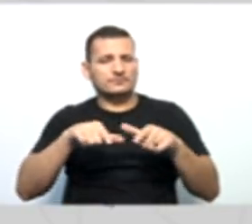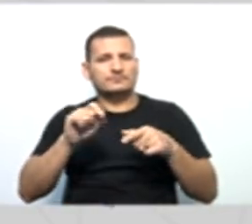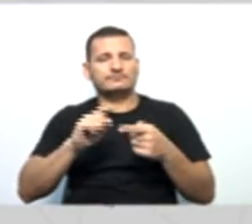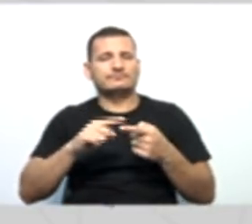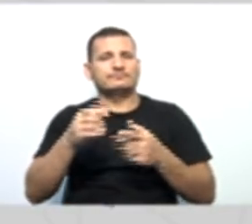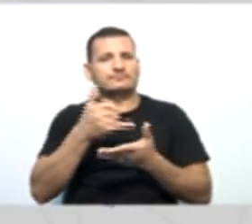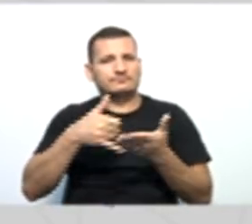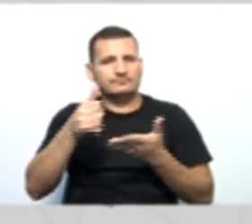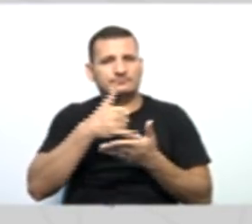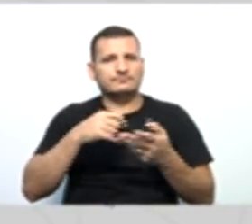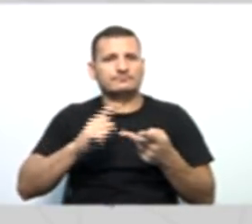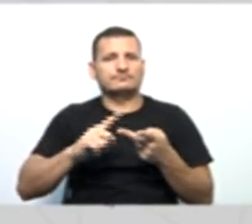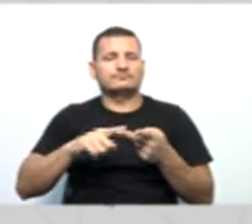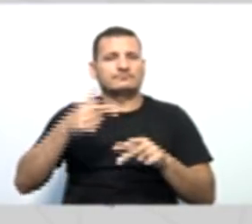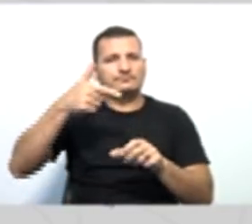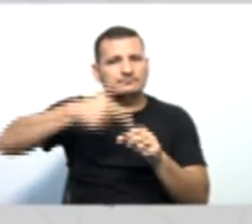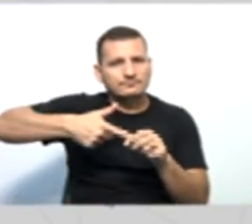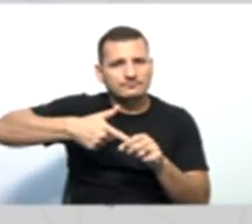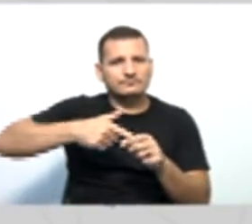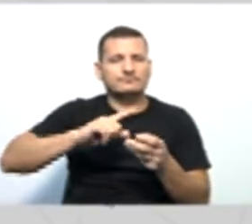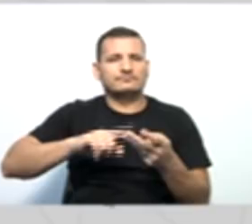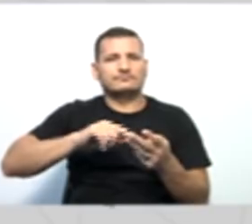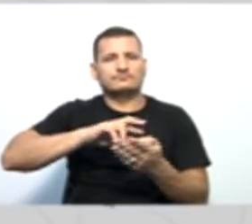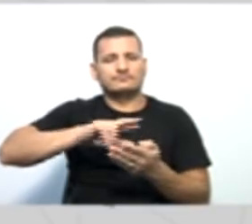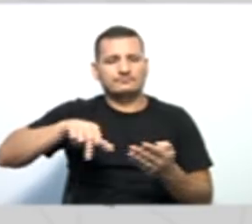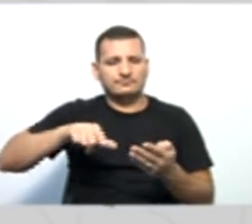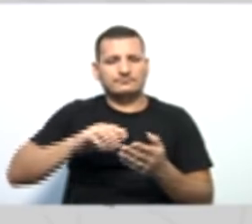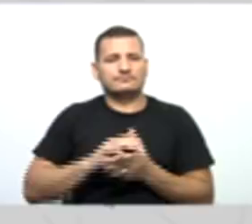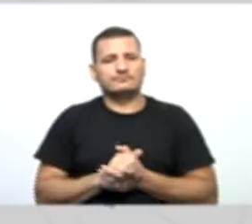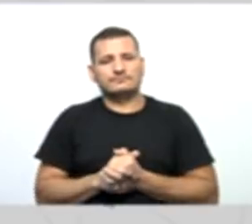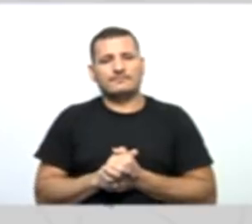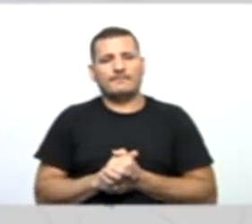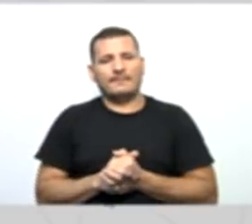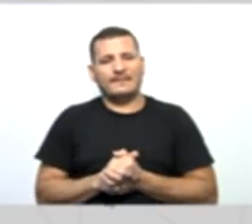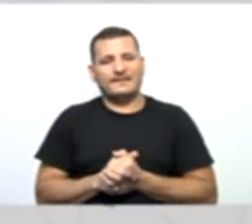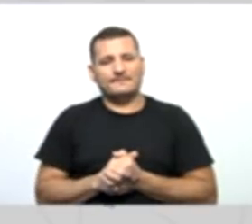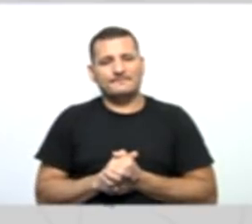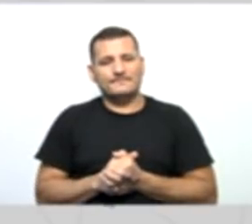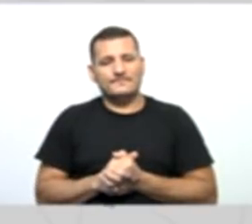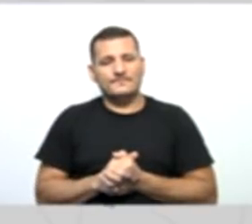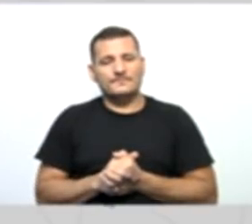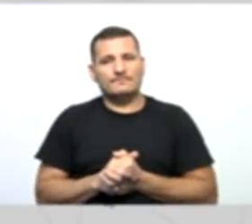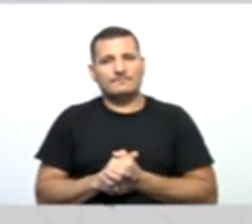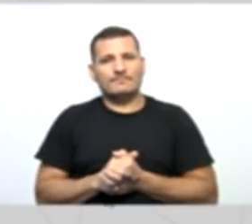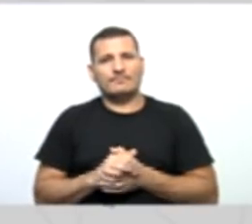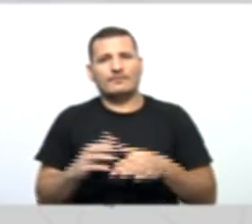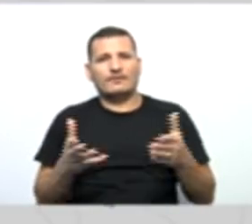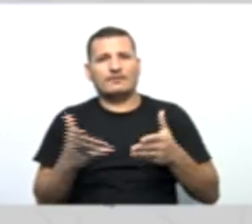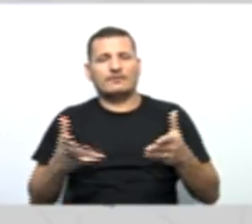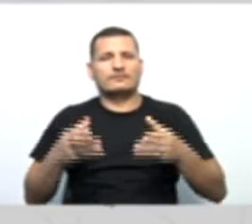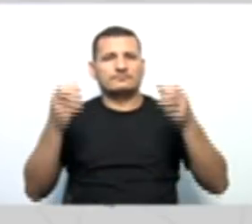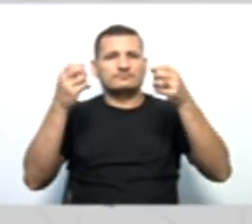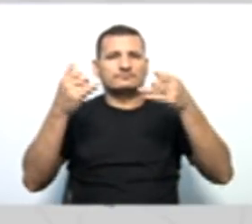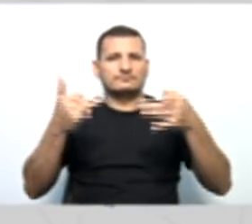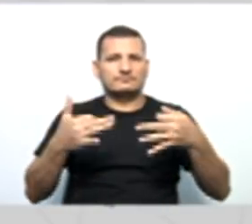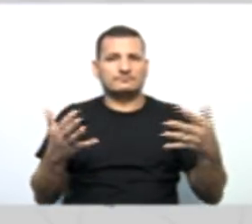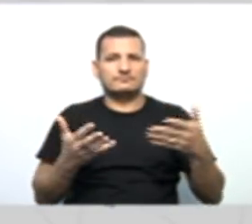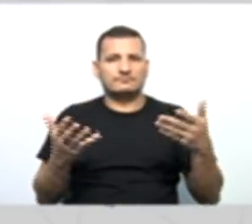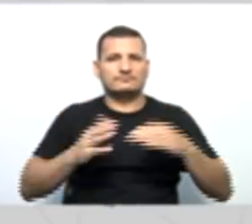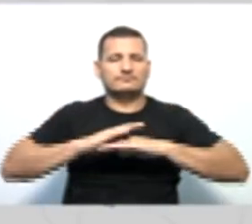petróleo, indústrias, né, de transformação e assim vai, ok? Vamos falar um pouquinho agora dos primeiros socorros,